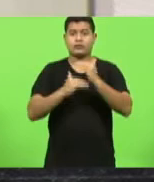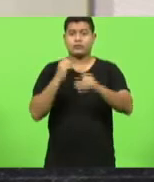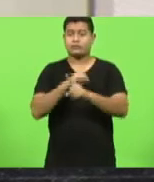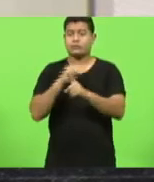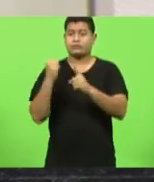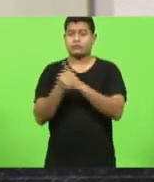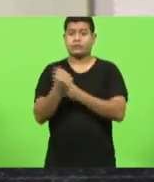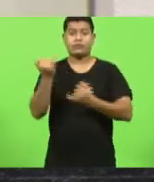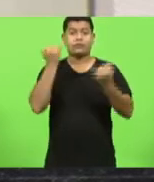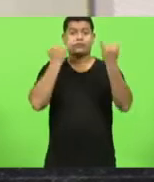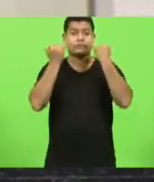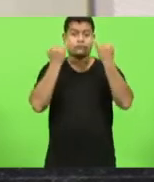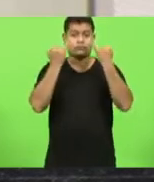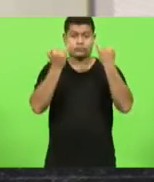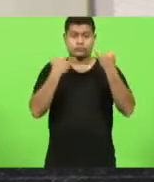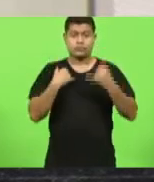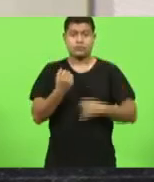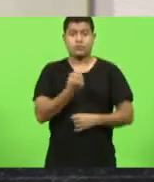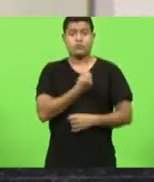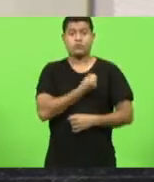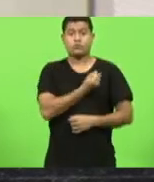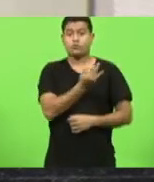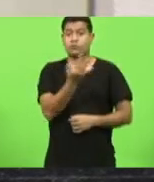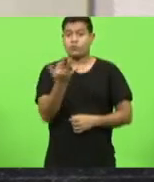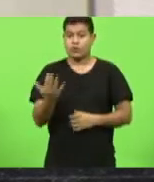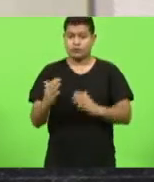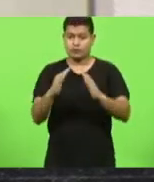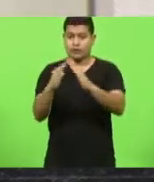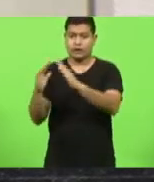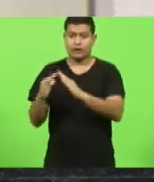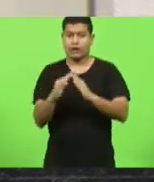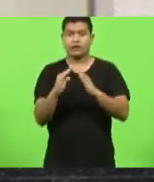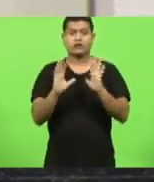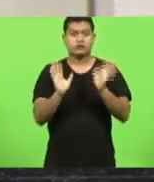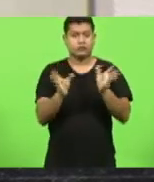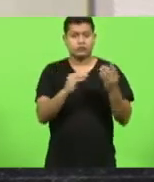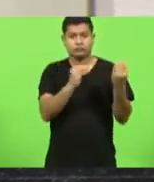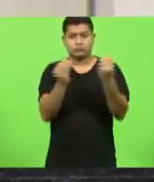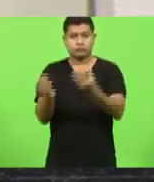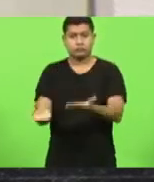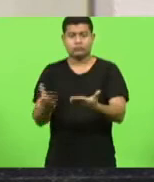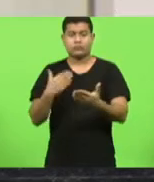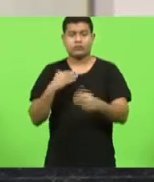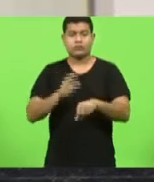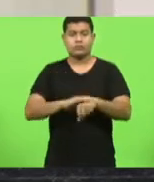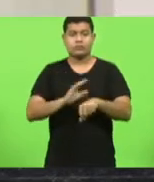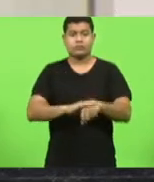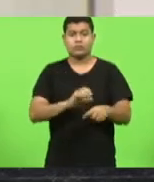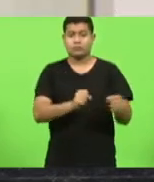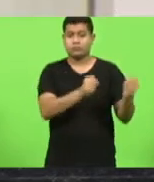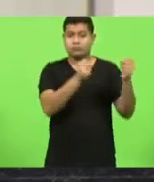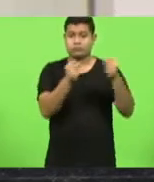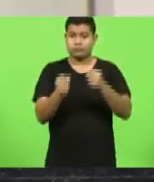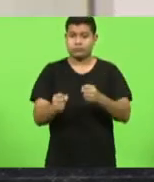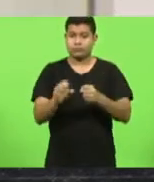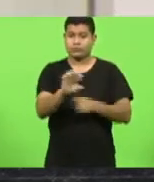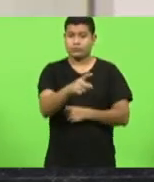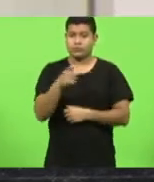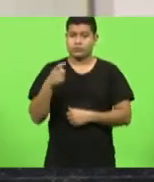informações acerca do número de casas populares entregues pelo poder executivo nos últimos dez anos